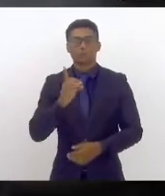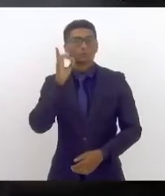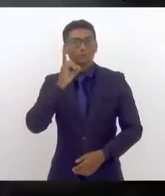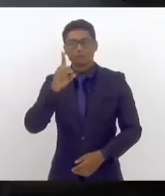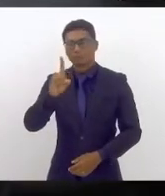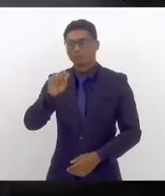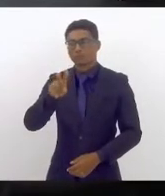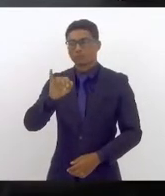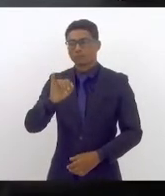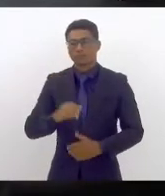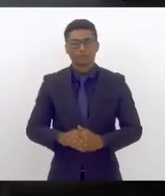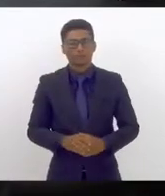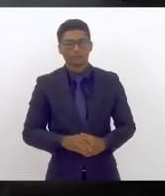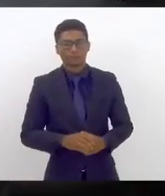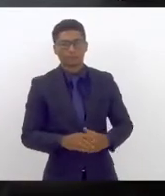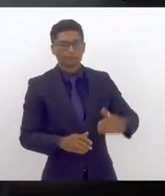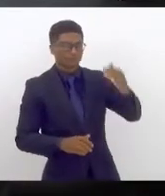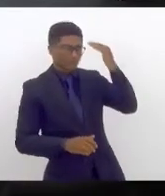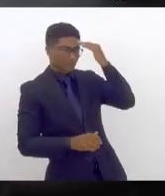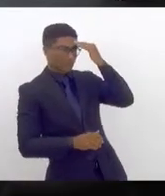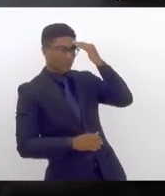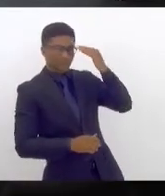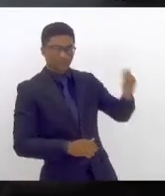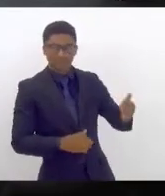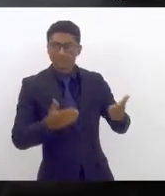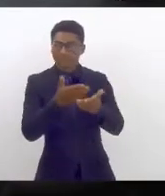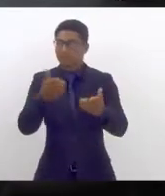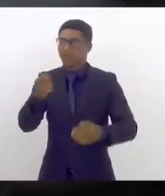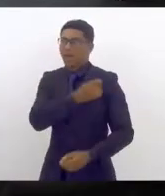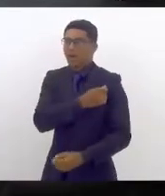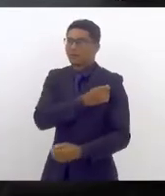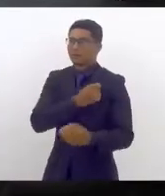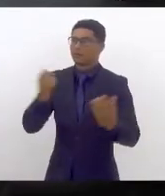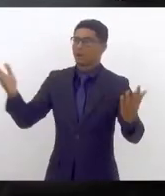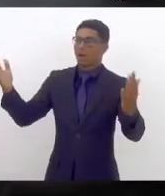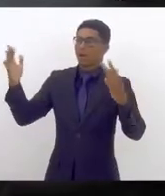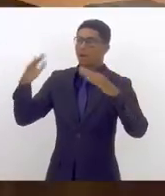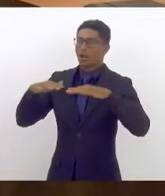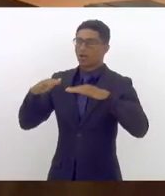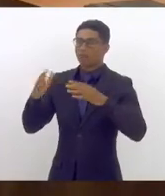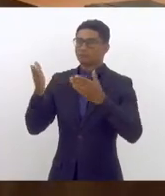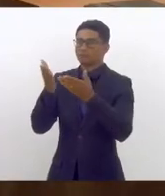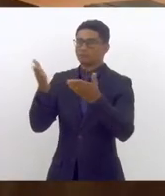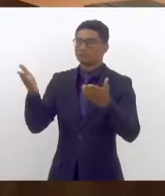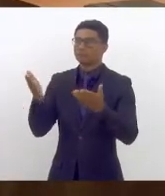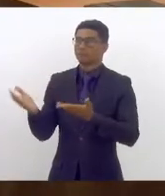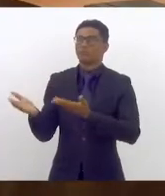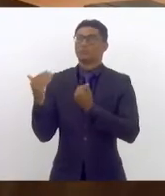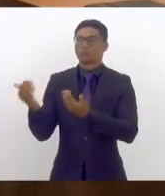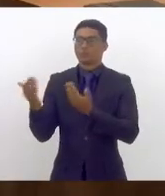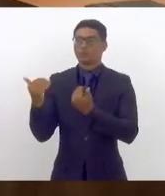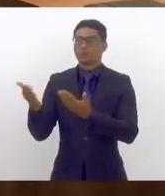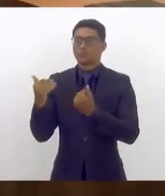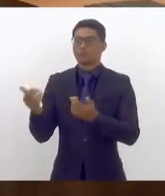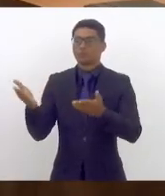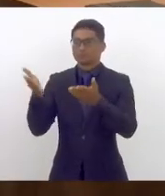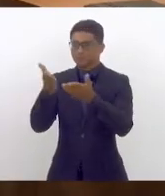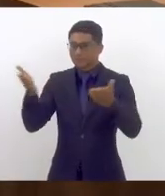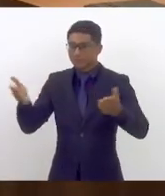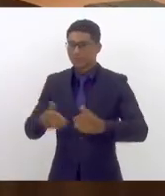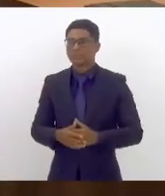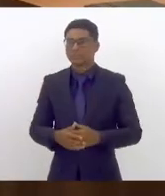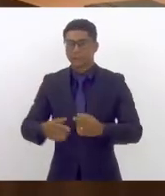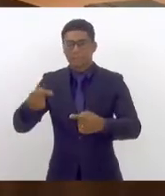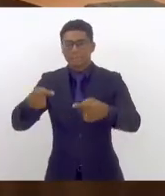queria que agradecer a presença dos Estudantes de Maricá ver a nossa juventude ocupando esse espaço propondo política